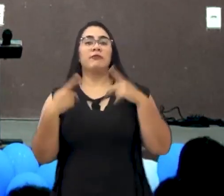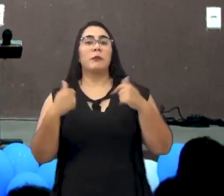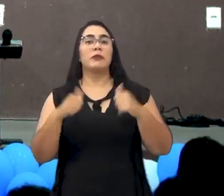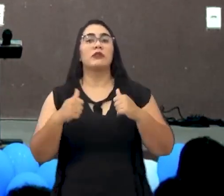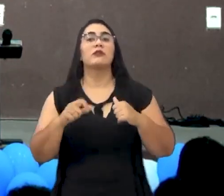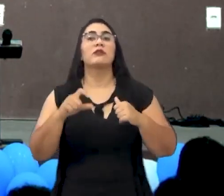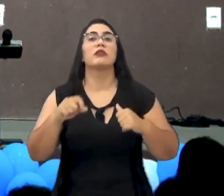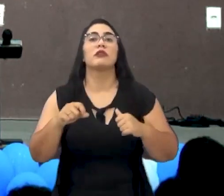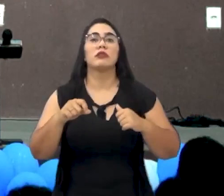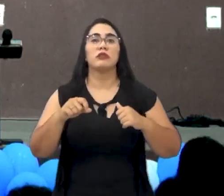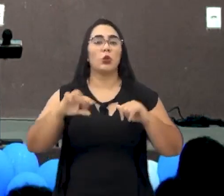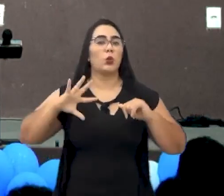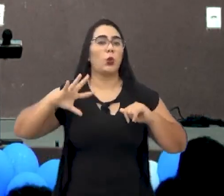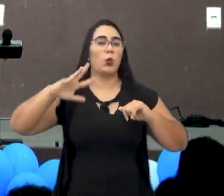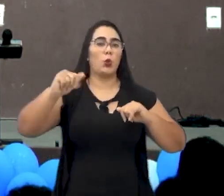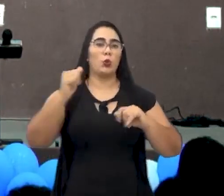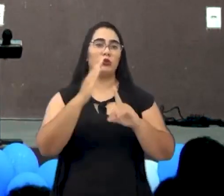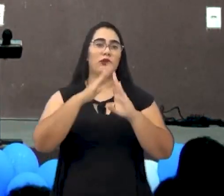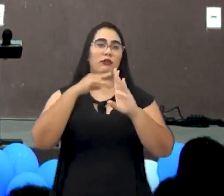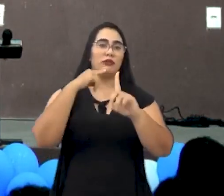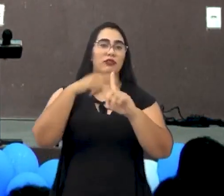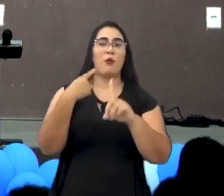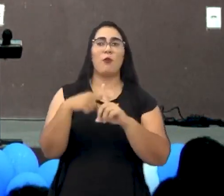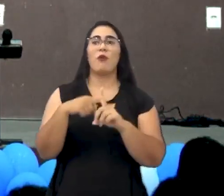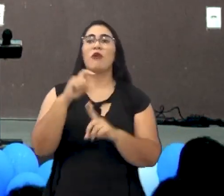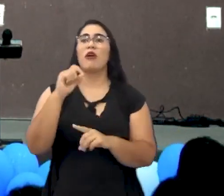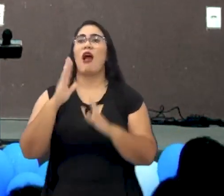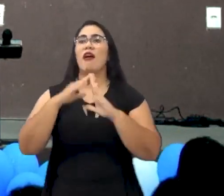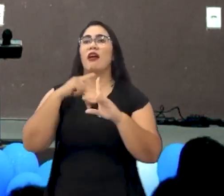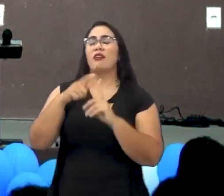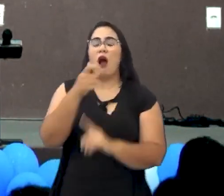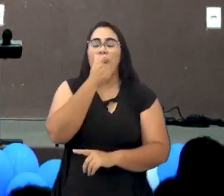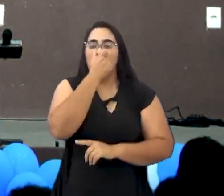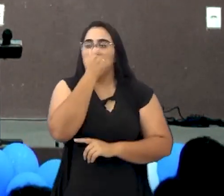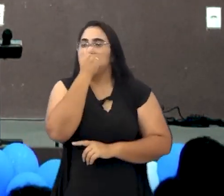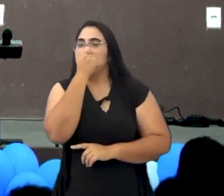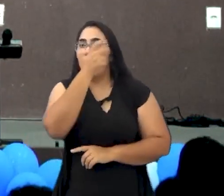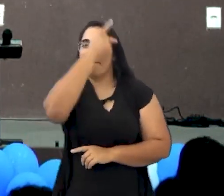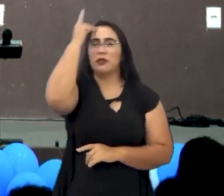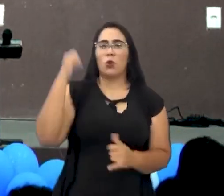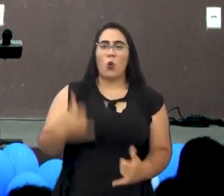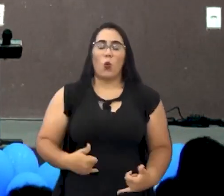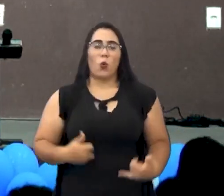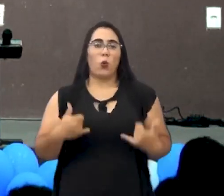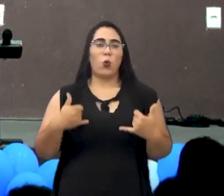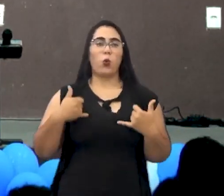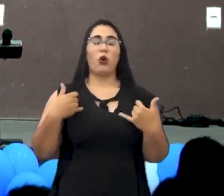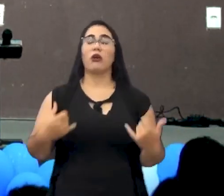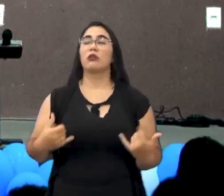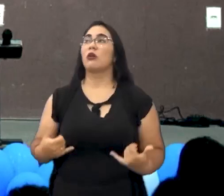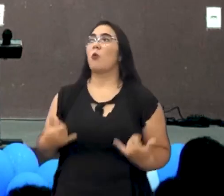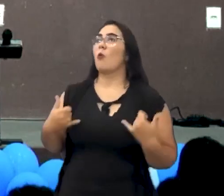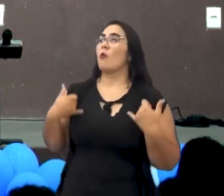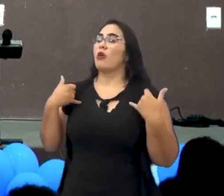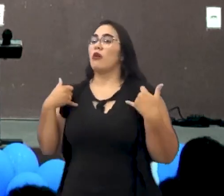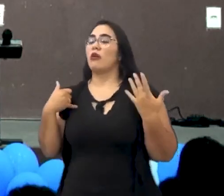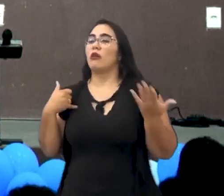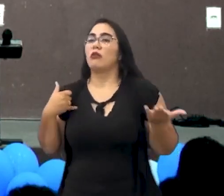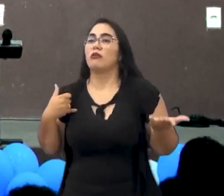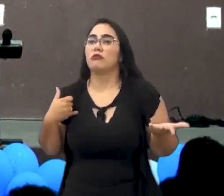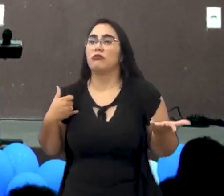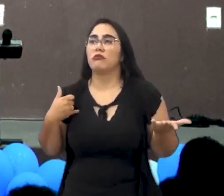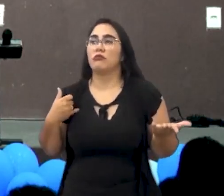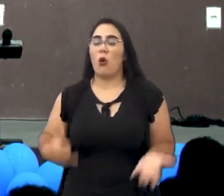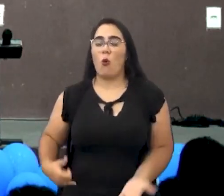pregada nos púlpitos, porque as igrejas estão lotadas de pessoas orgulhosas, vaidosas, cheias